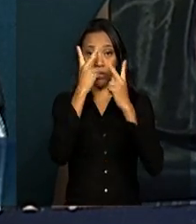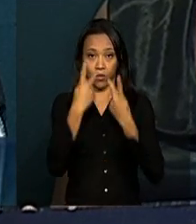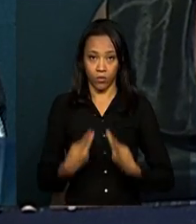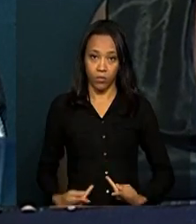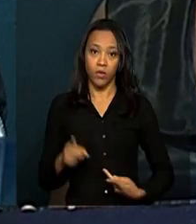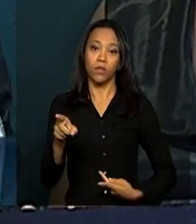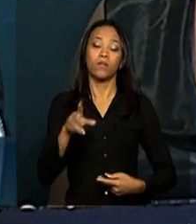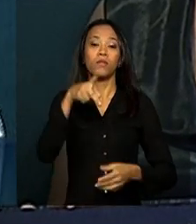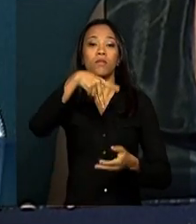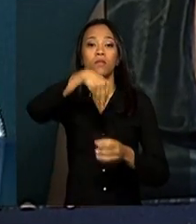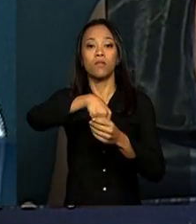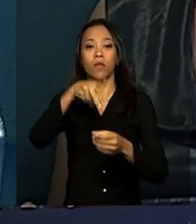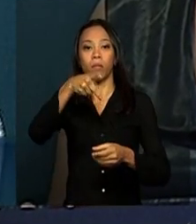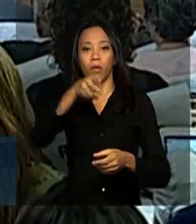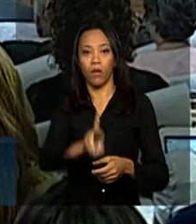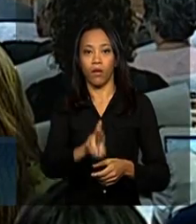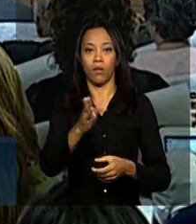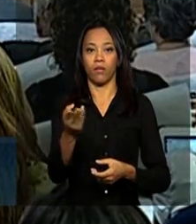Idelis Salvati.